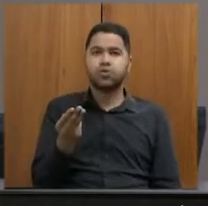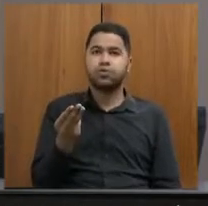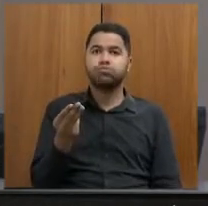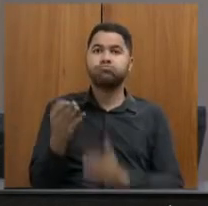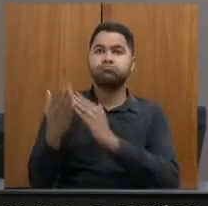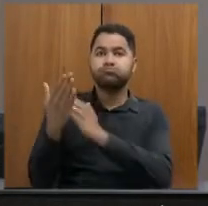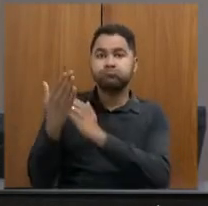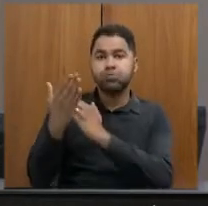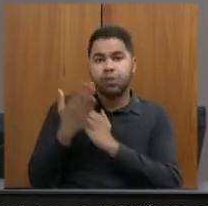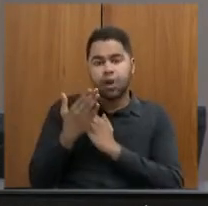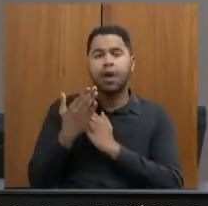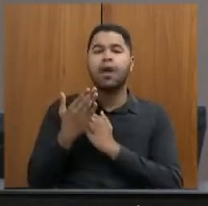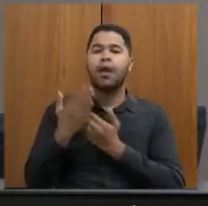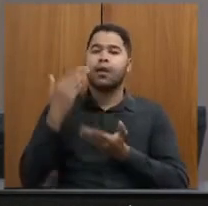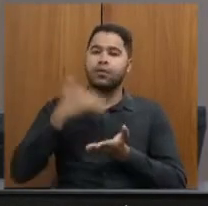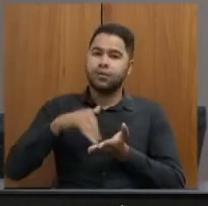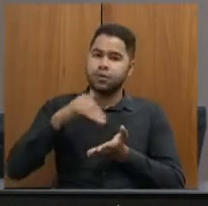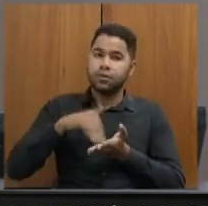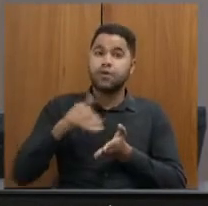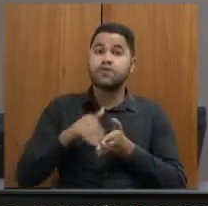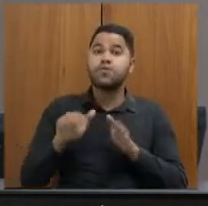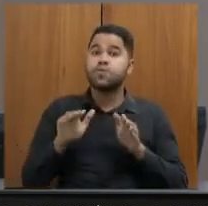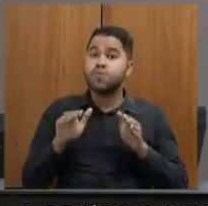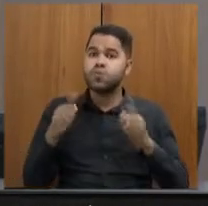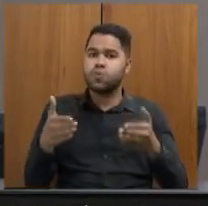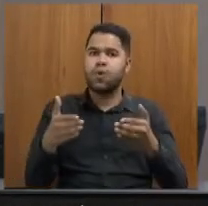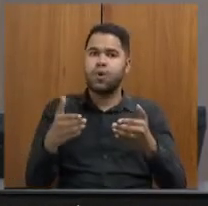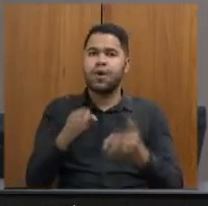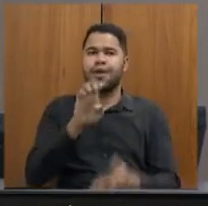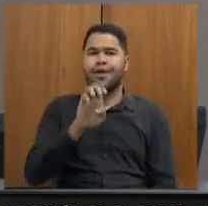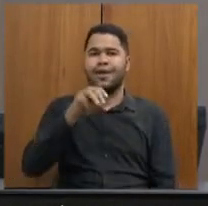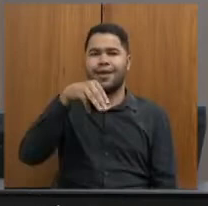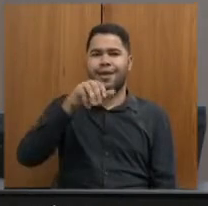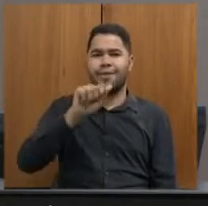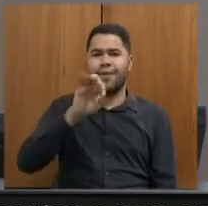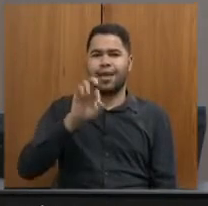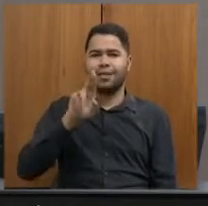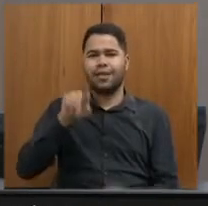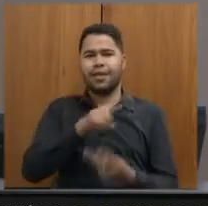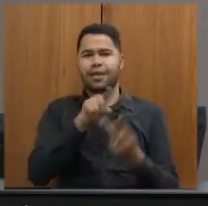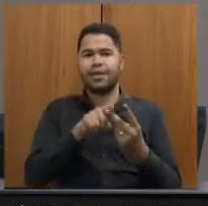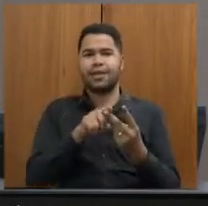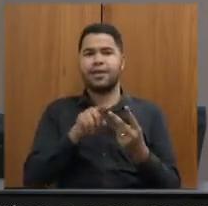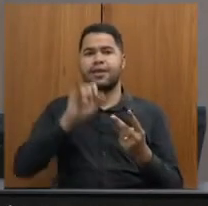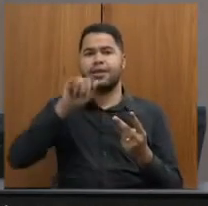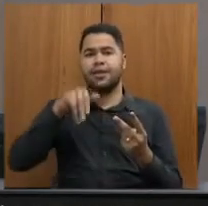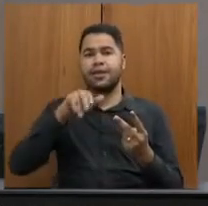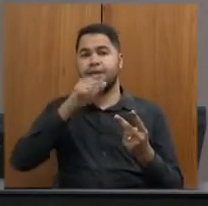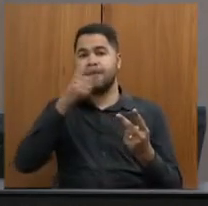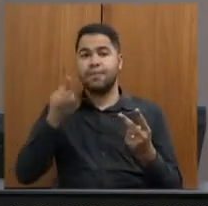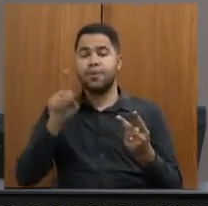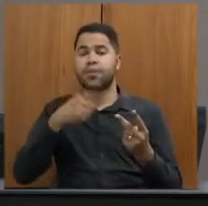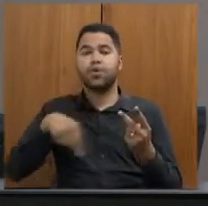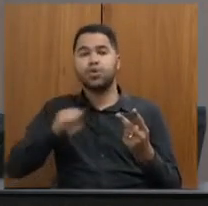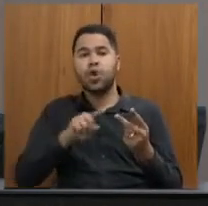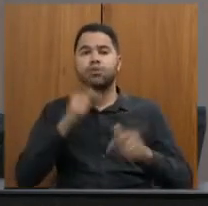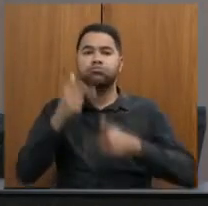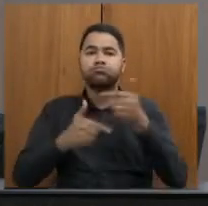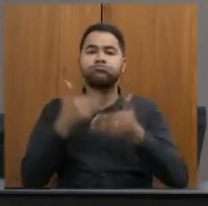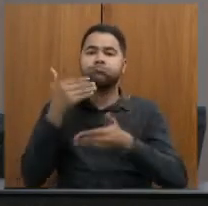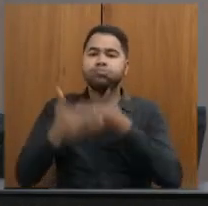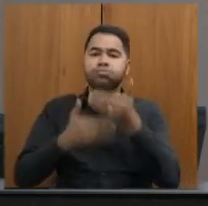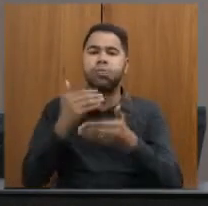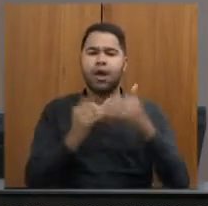nos ajudar na secretaria e especialmente não é matéria e no ima a desenvolver um trabalho para gente trazer da